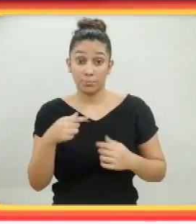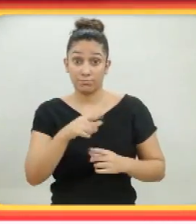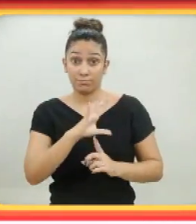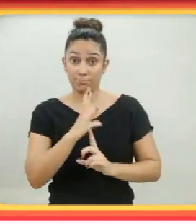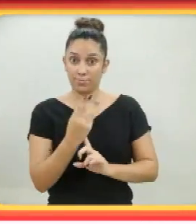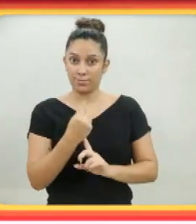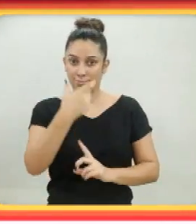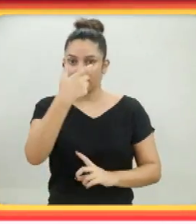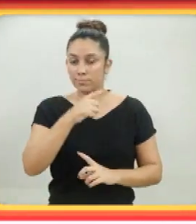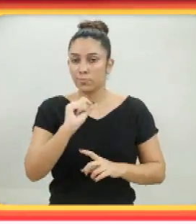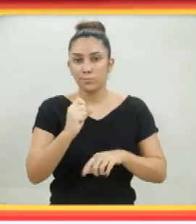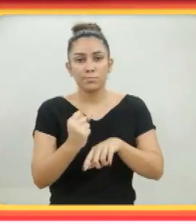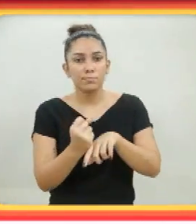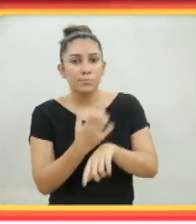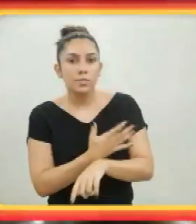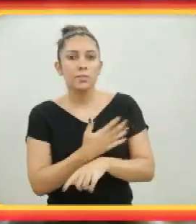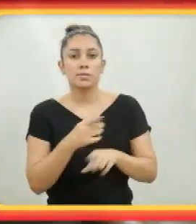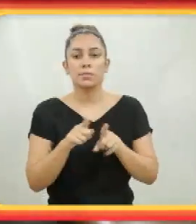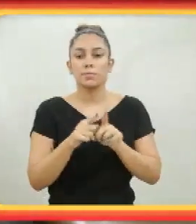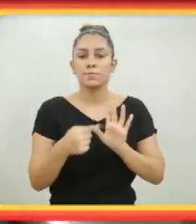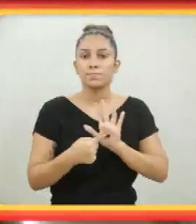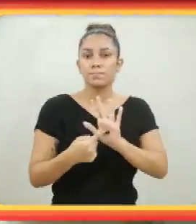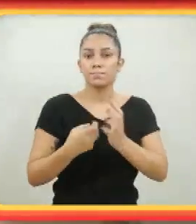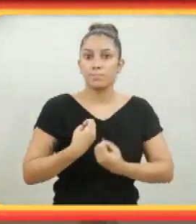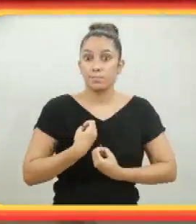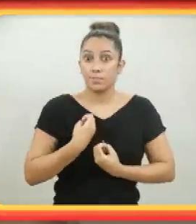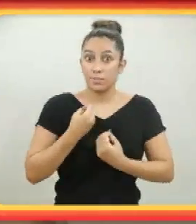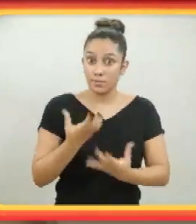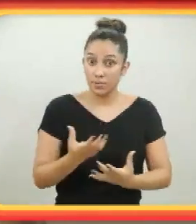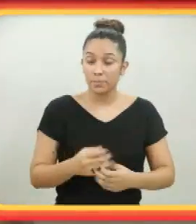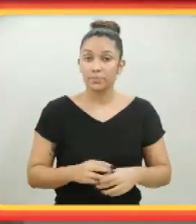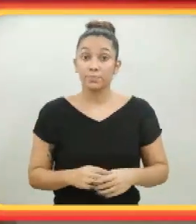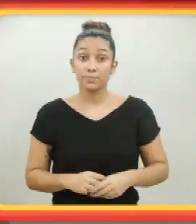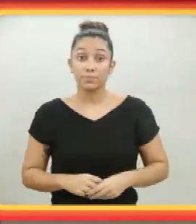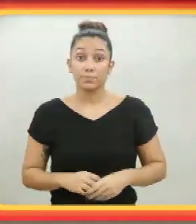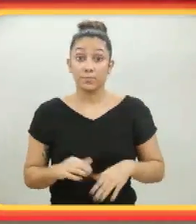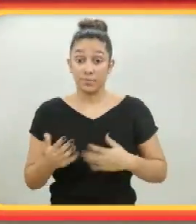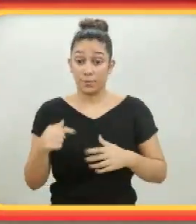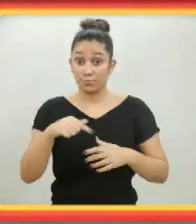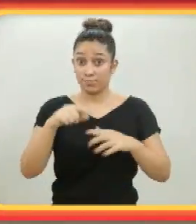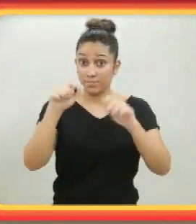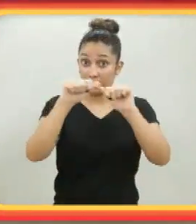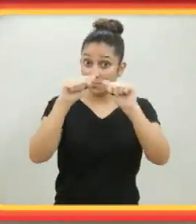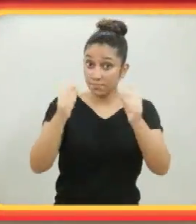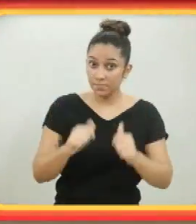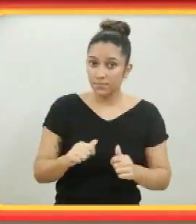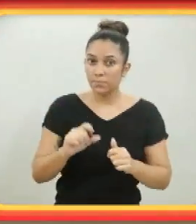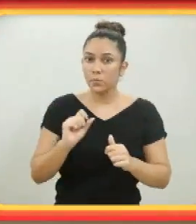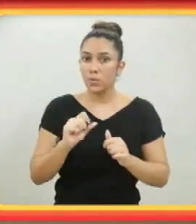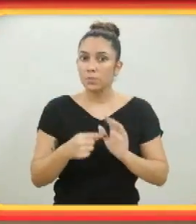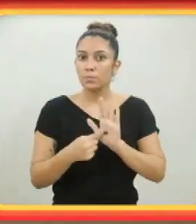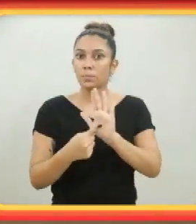fazendo as esculturas? É um trabalho de